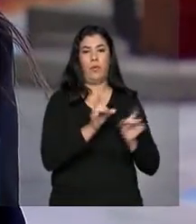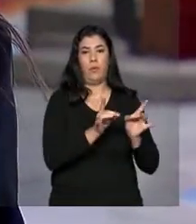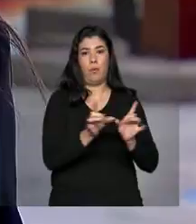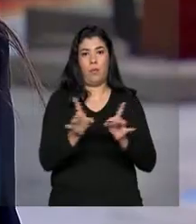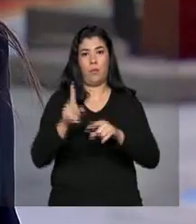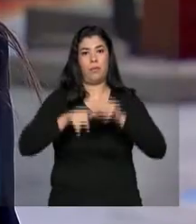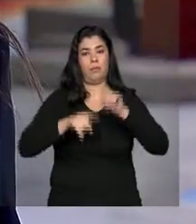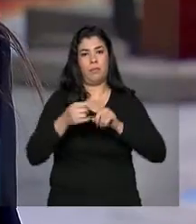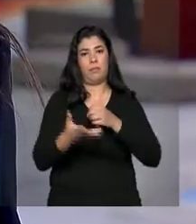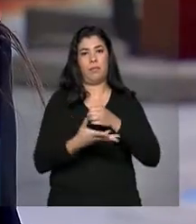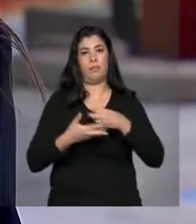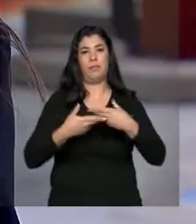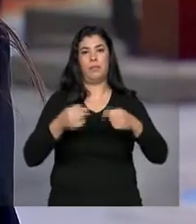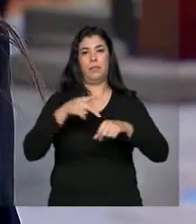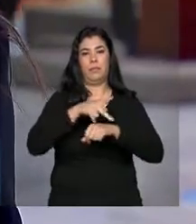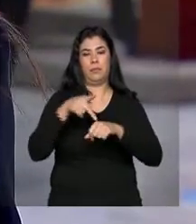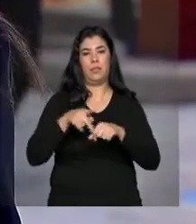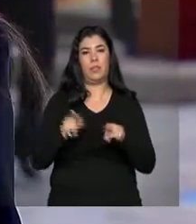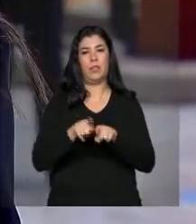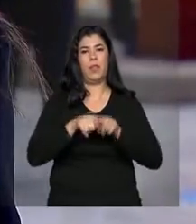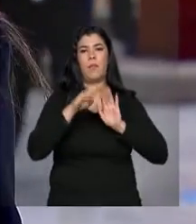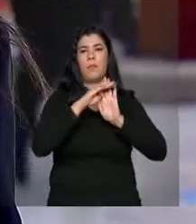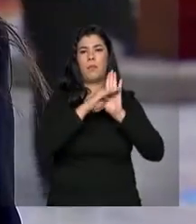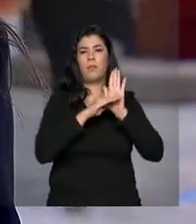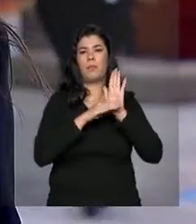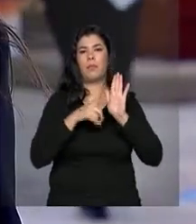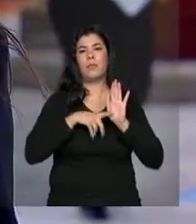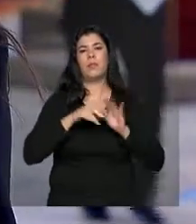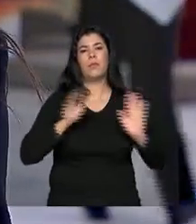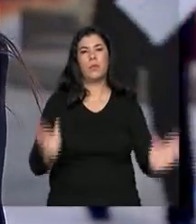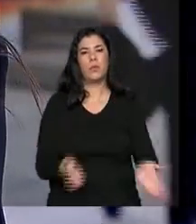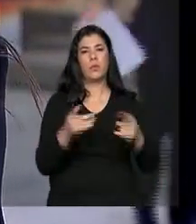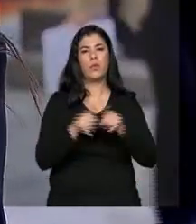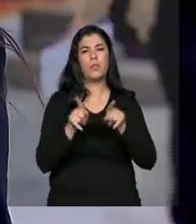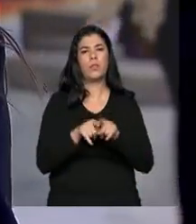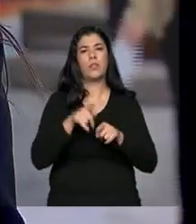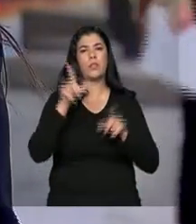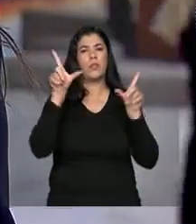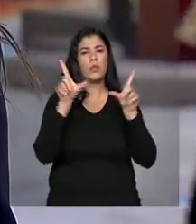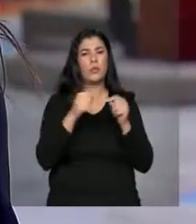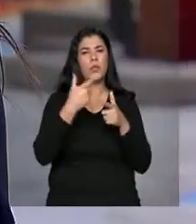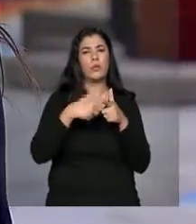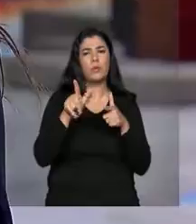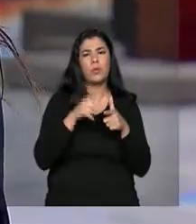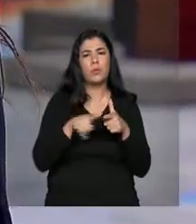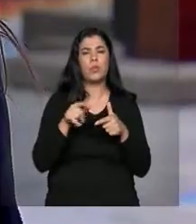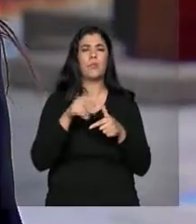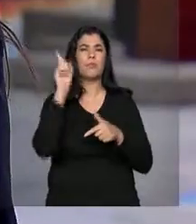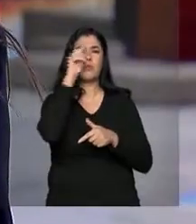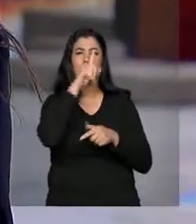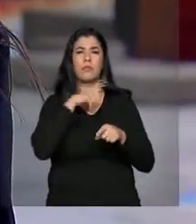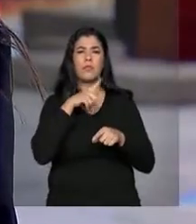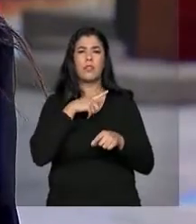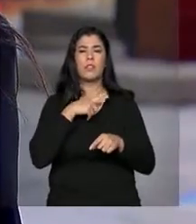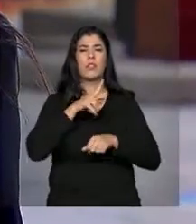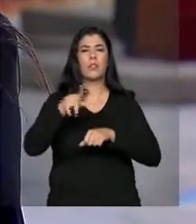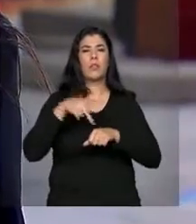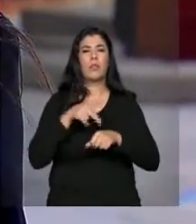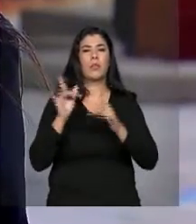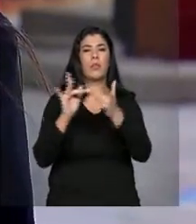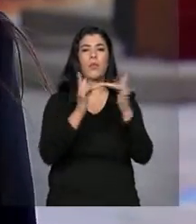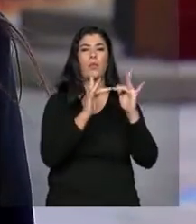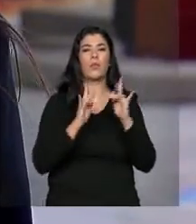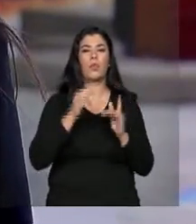um conjunto de medidas para estimular e desburocratizar as exportações do país e deve atingir cerca de 30